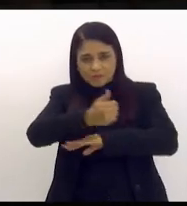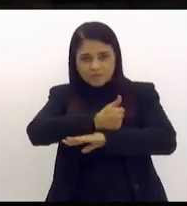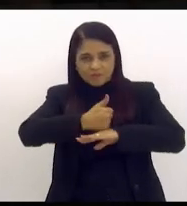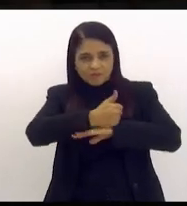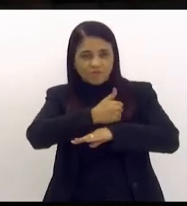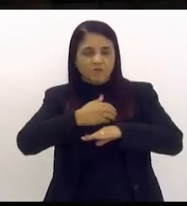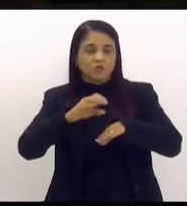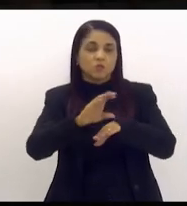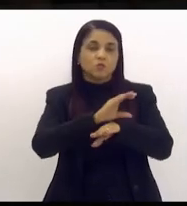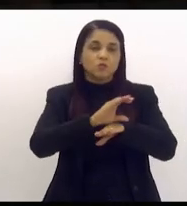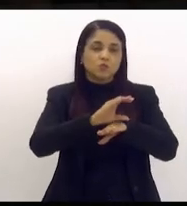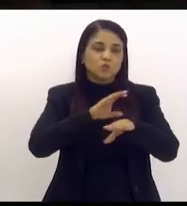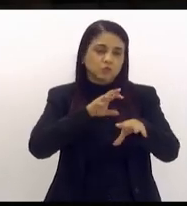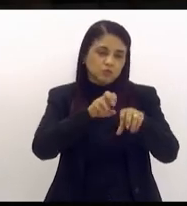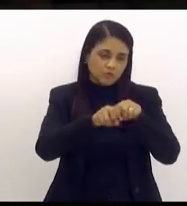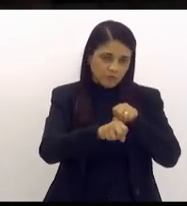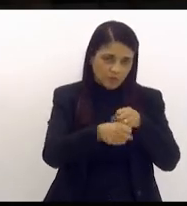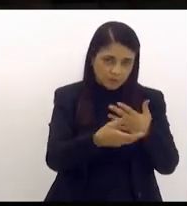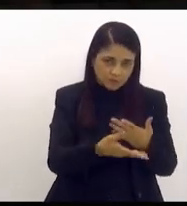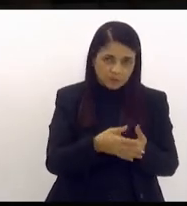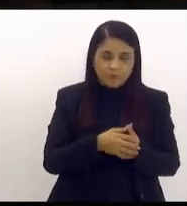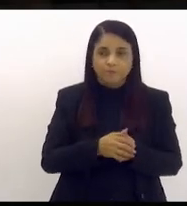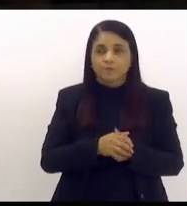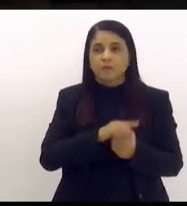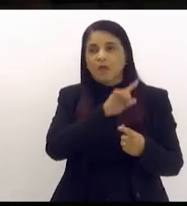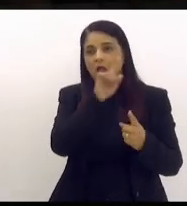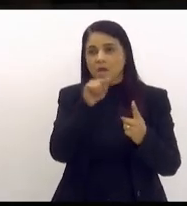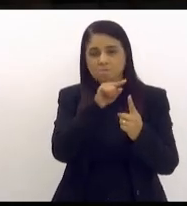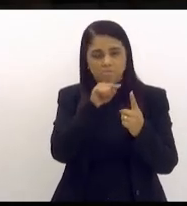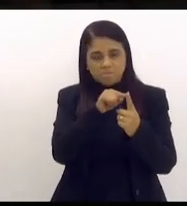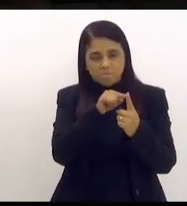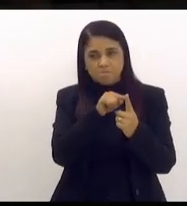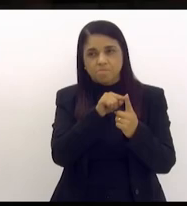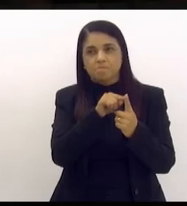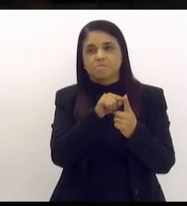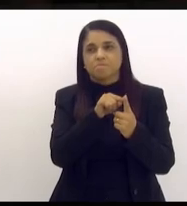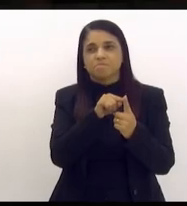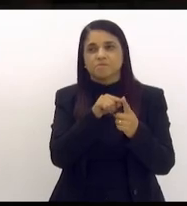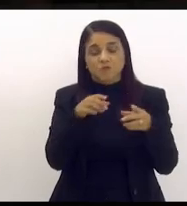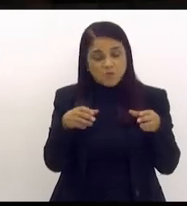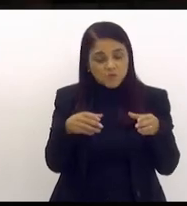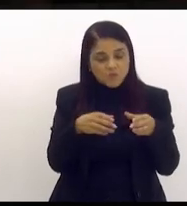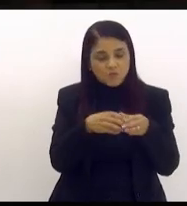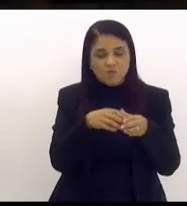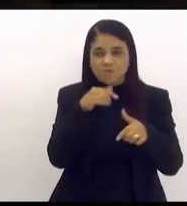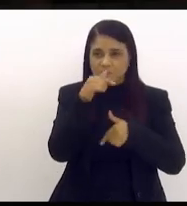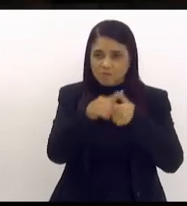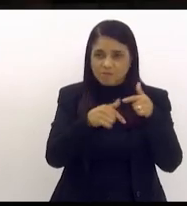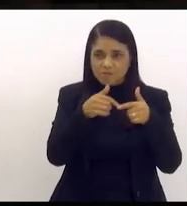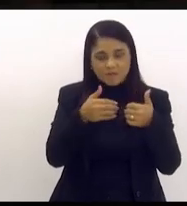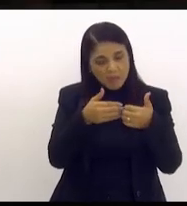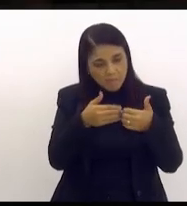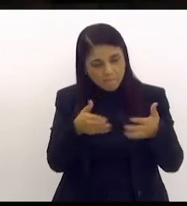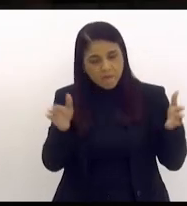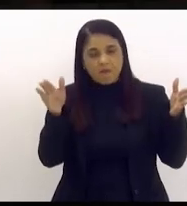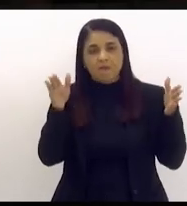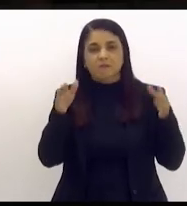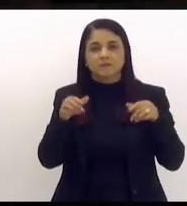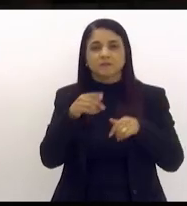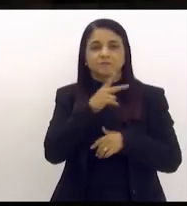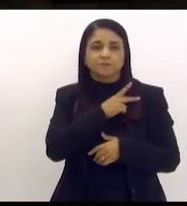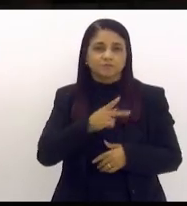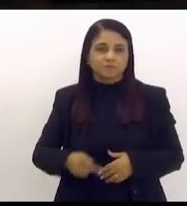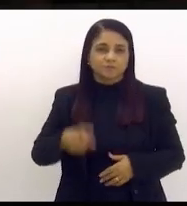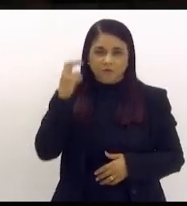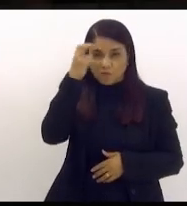de vocês não vou falar muito eh a meta é essa a frente aqui vai tá aberta viu deputada Verônica nossa presidente para